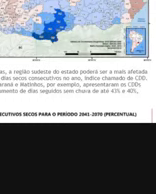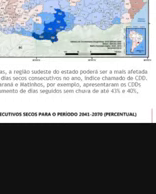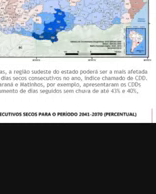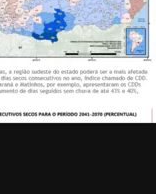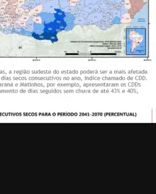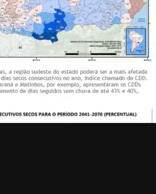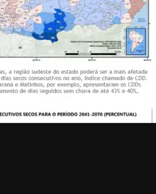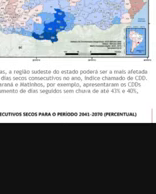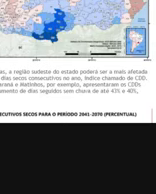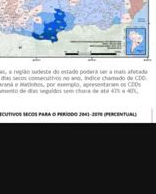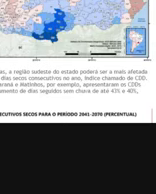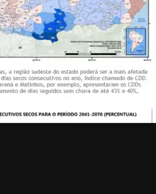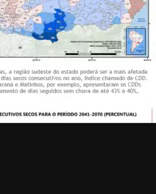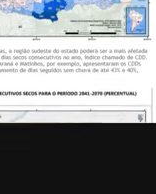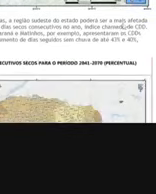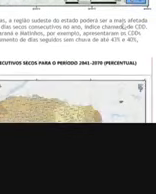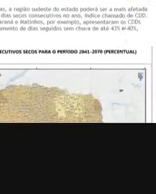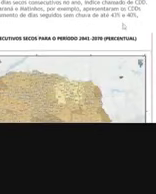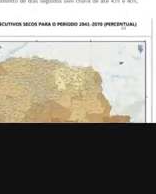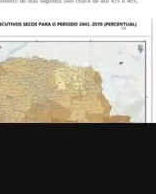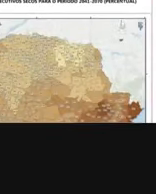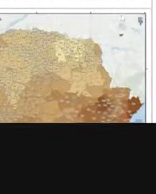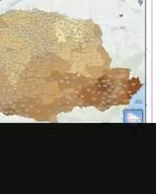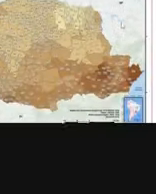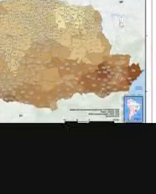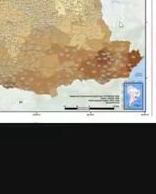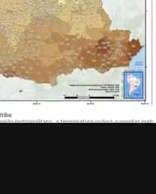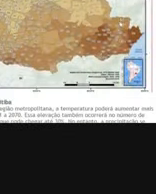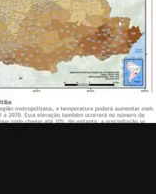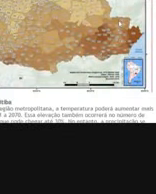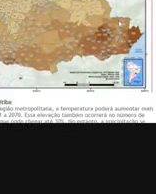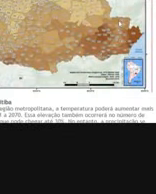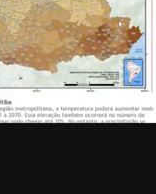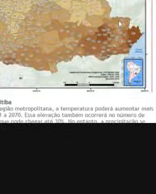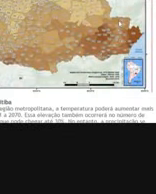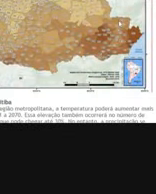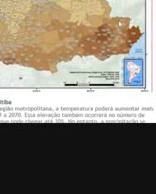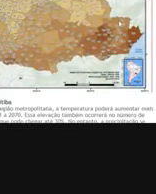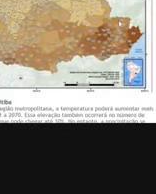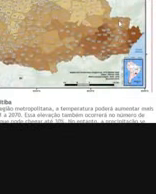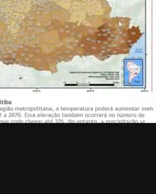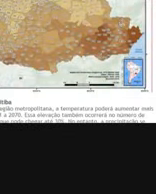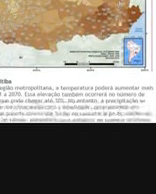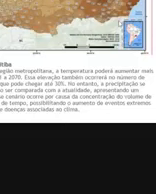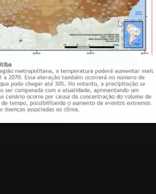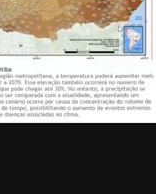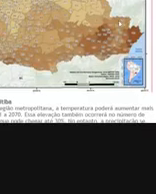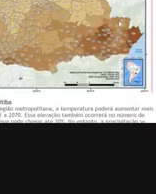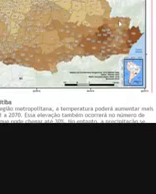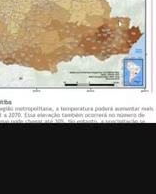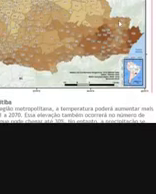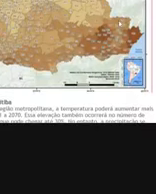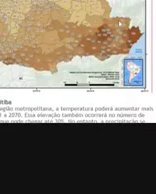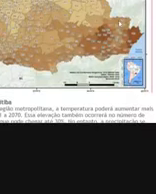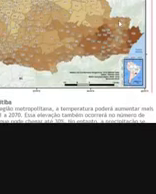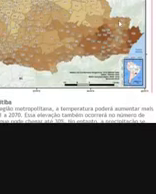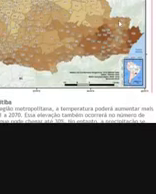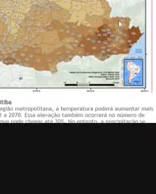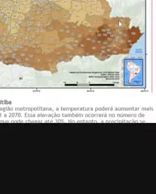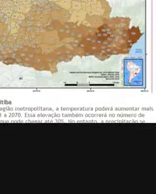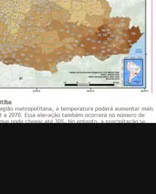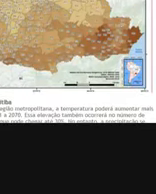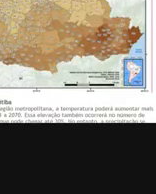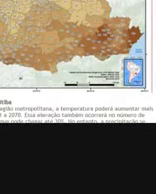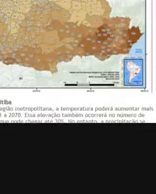Entretanto, um dos fenômenos que já estava previsto, e esse é o mais importante para o nosso caso aqui, é o aumento de